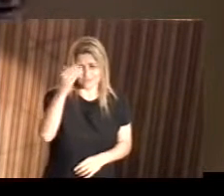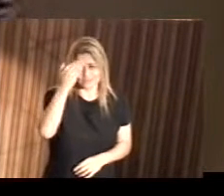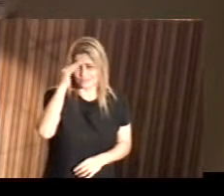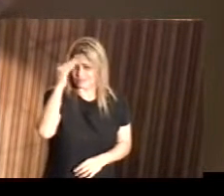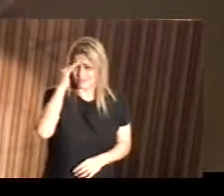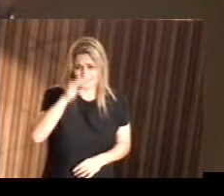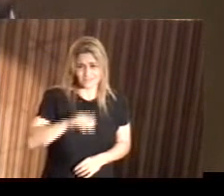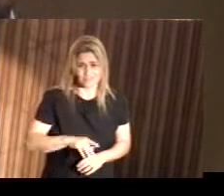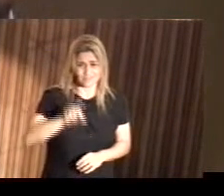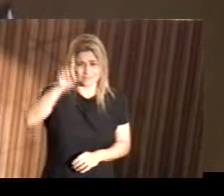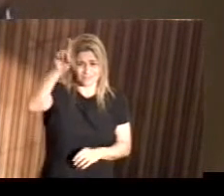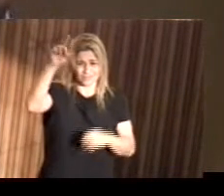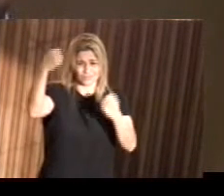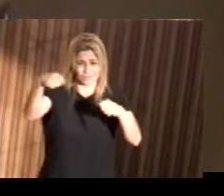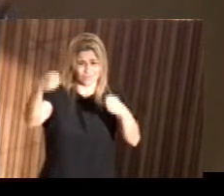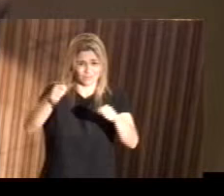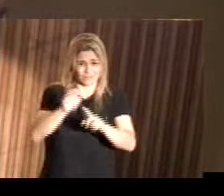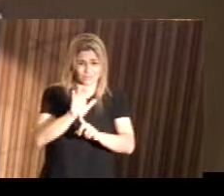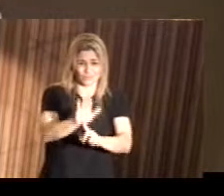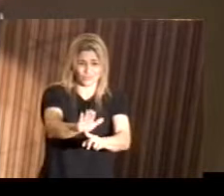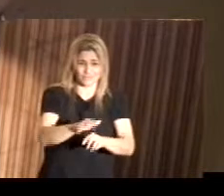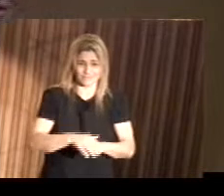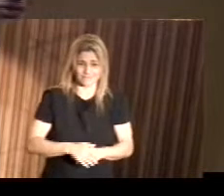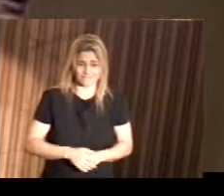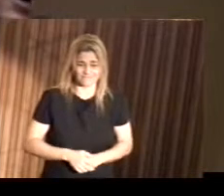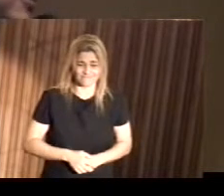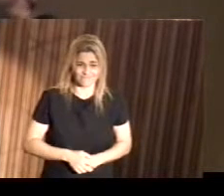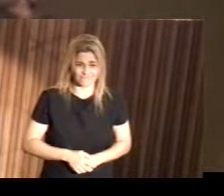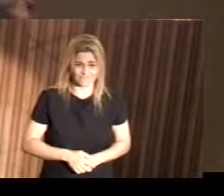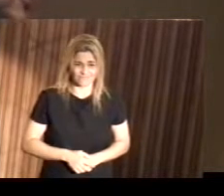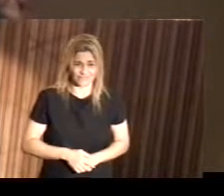Deus vai ter que mostrar pela prática que tudo isso é